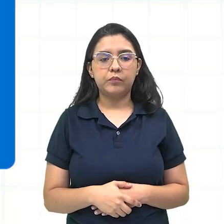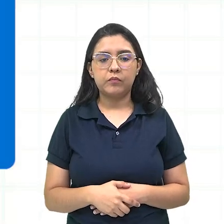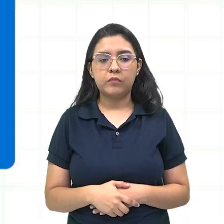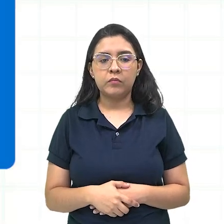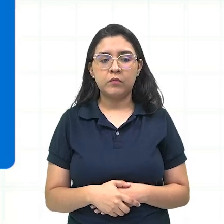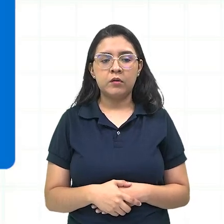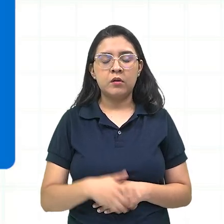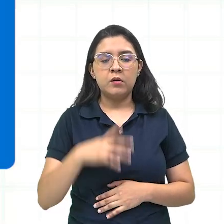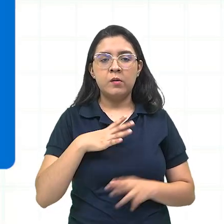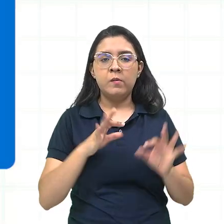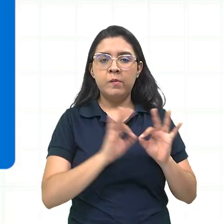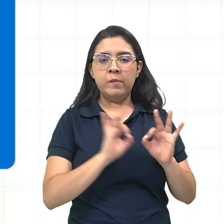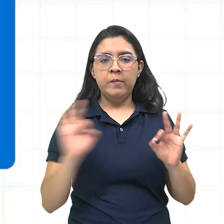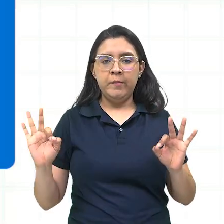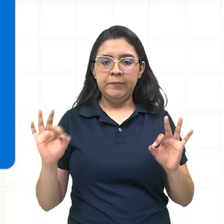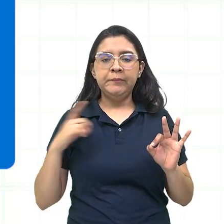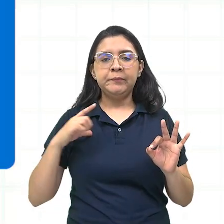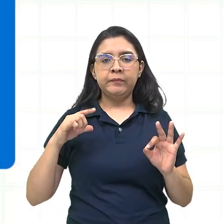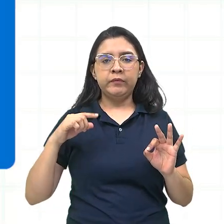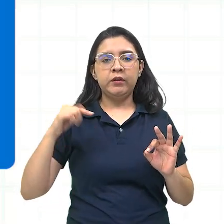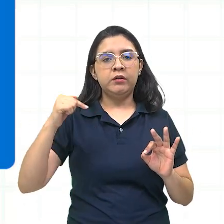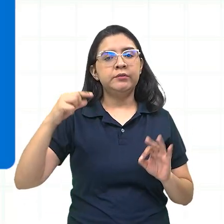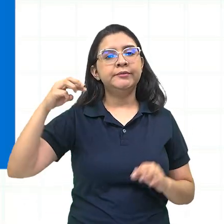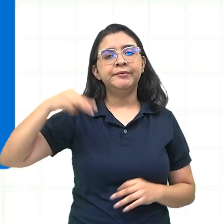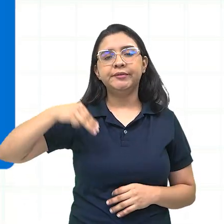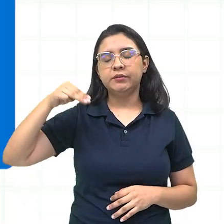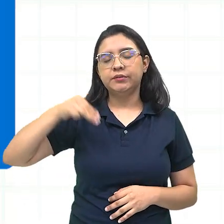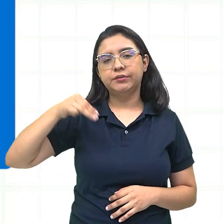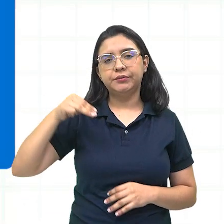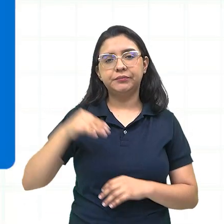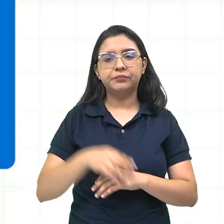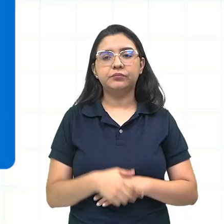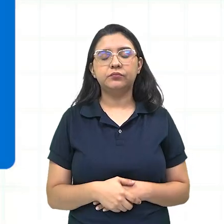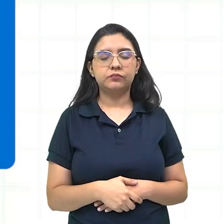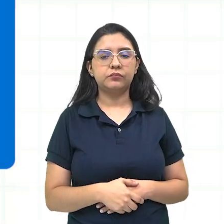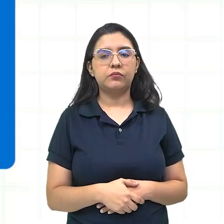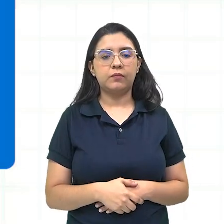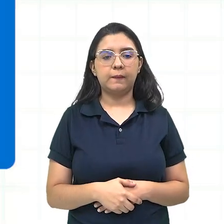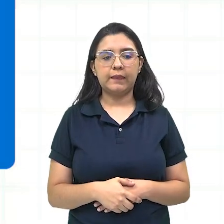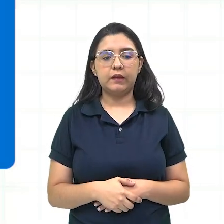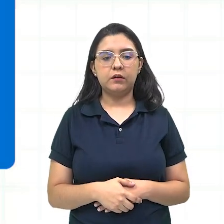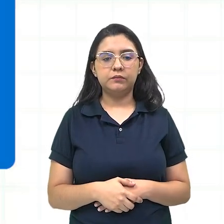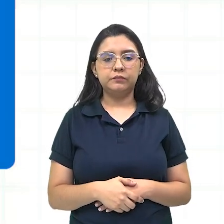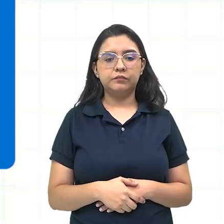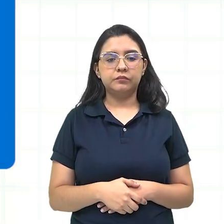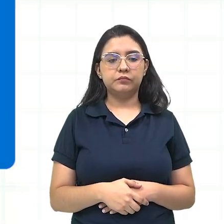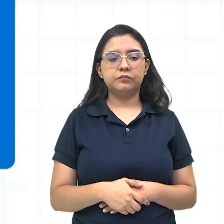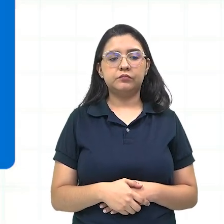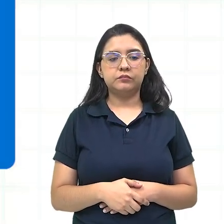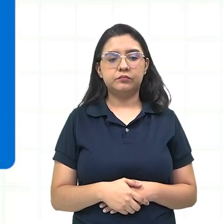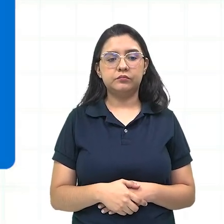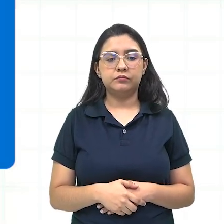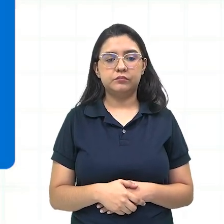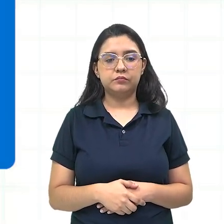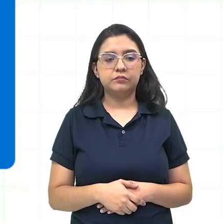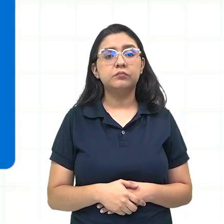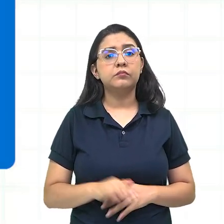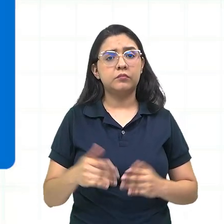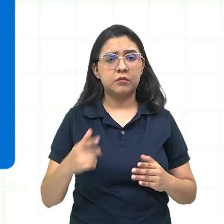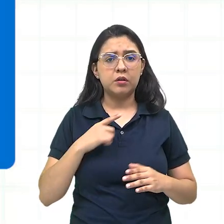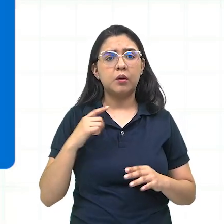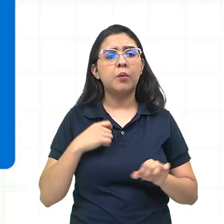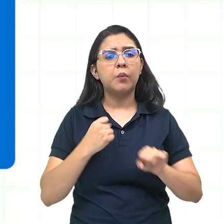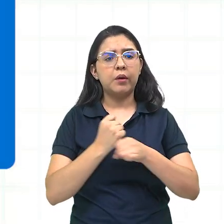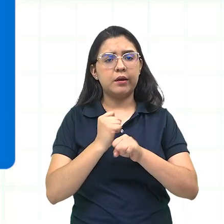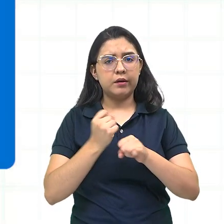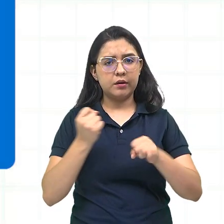uma ponta até a outra tem 7 metros, tá bom? Então, é uma boa